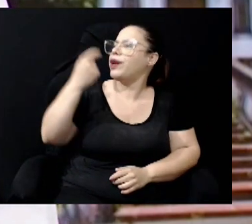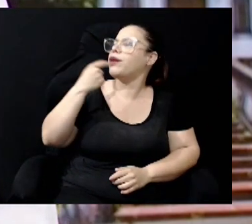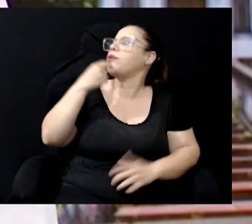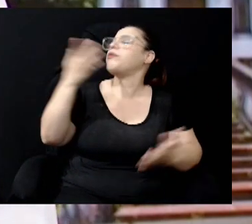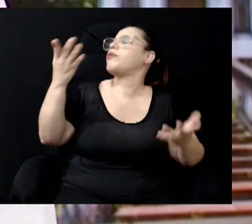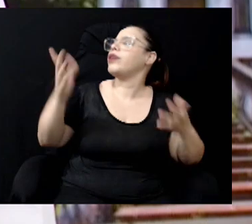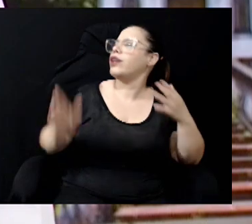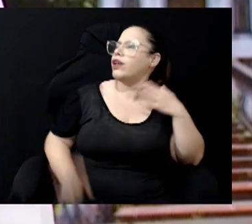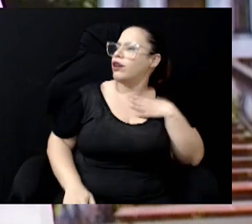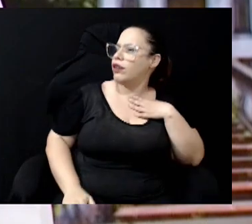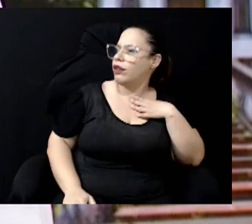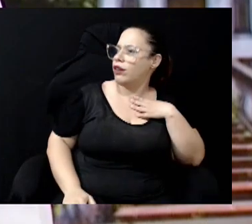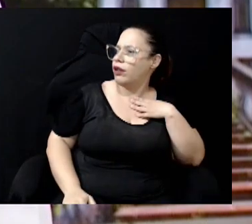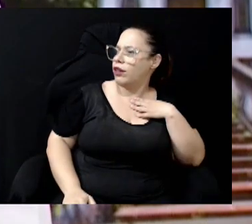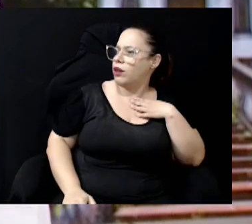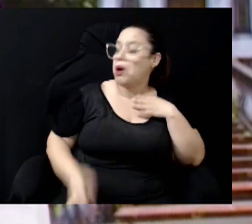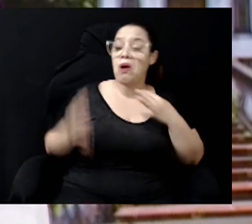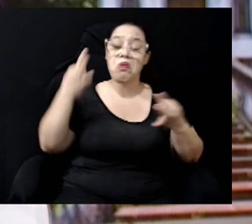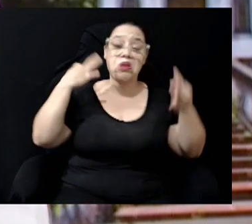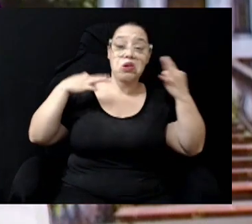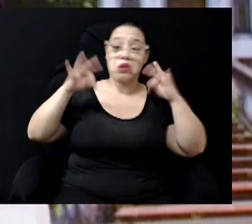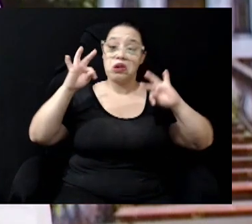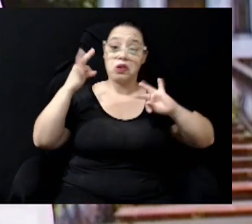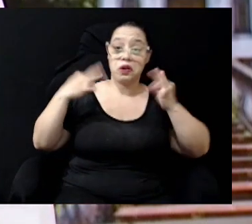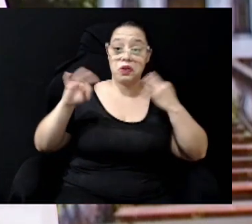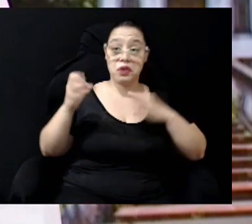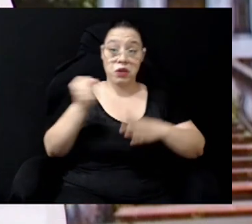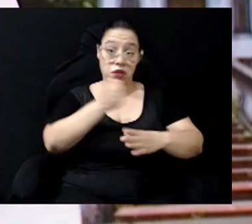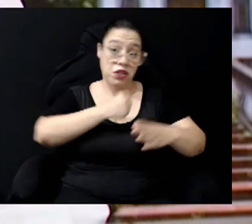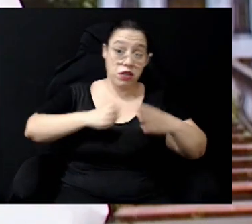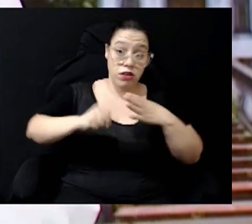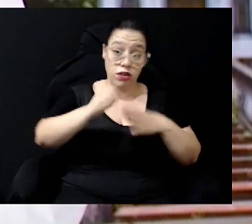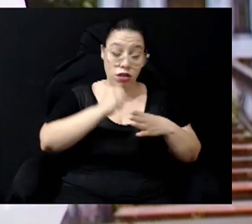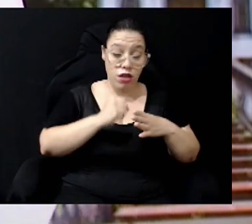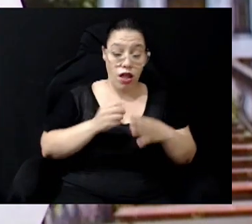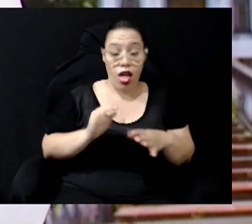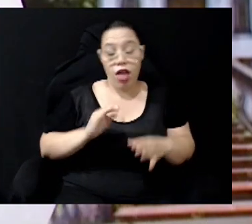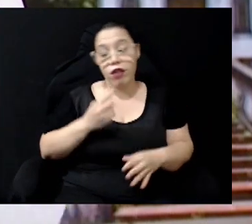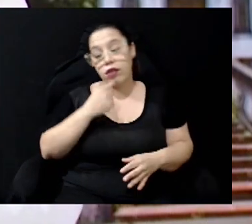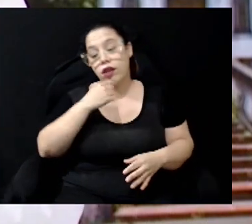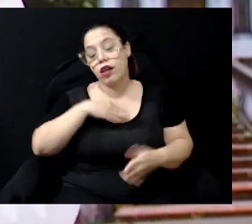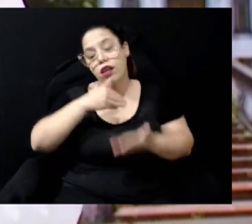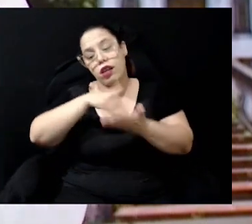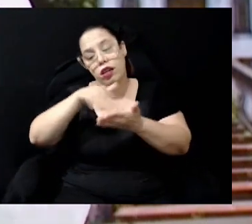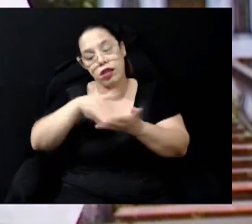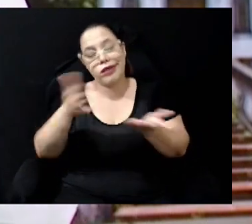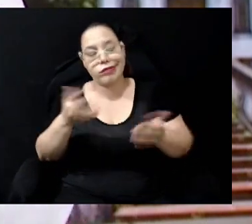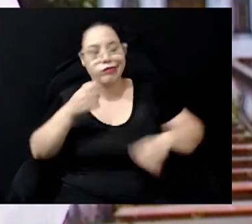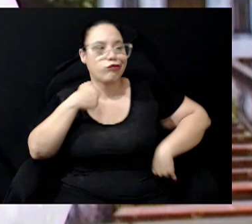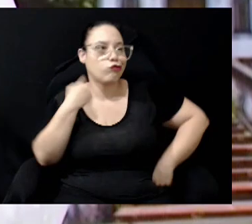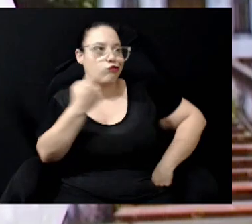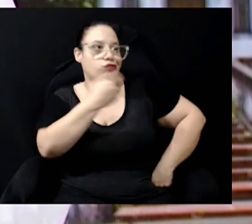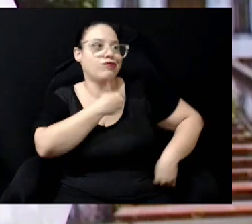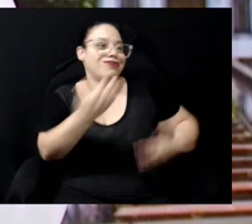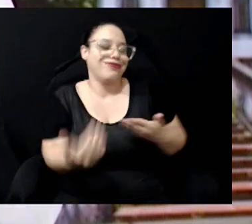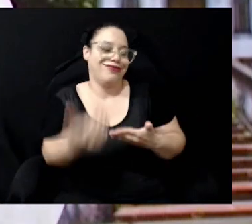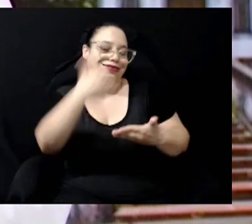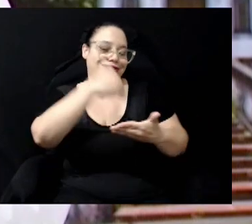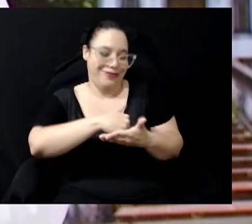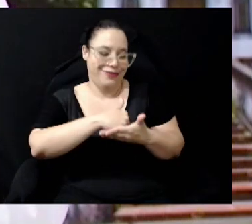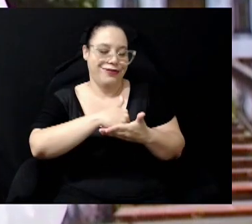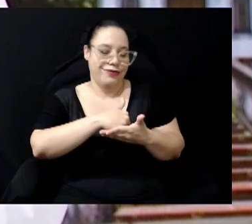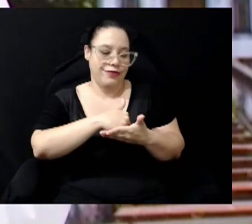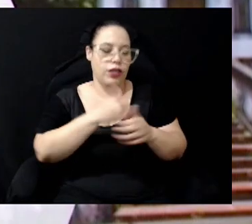para o turismo gastronômico da cidade, secretário? Bom, nós trazemos com isso